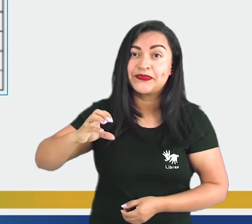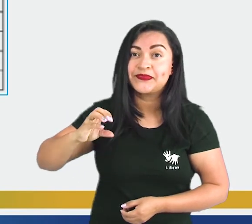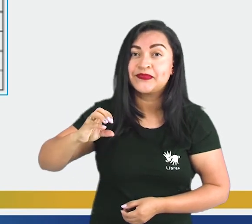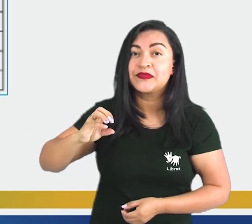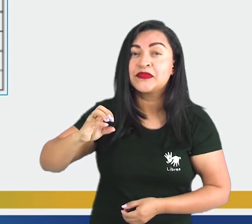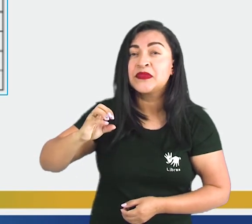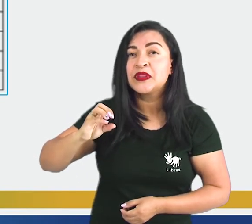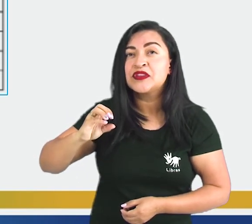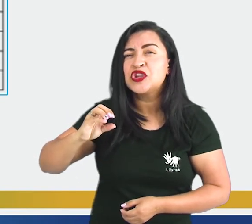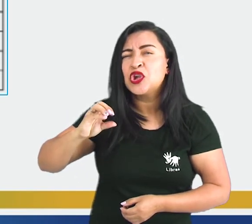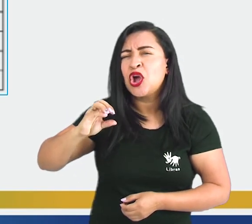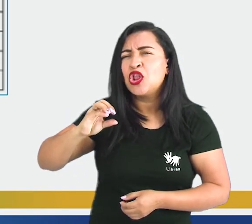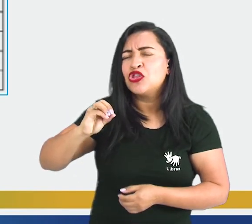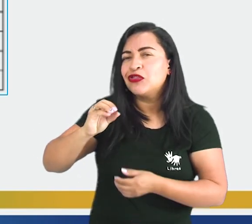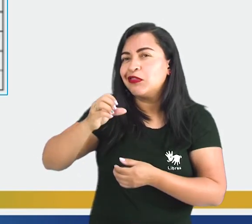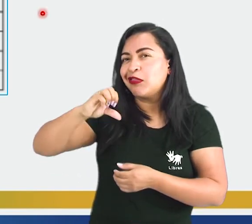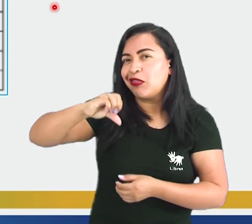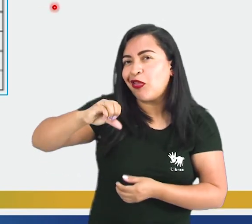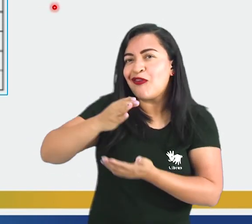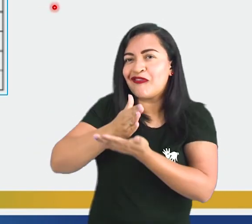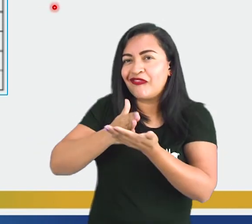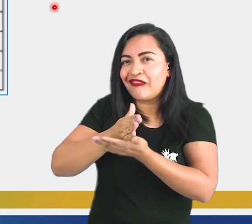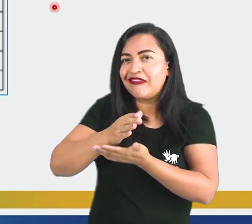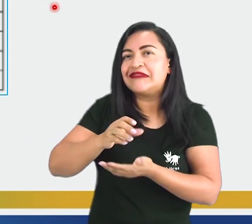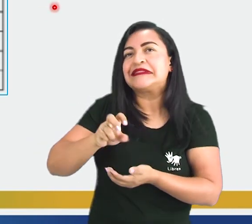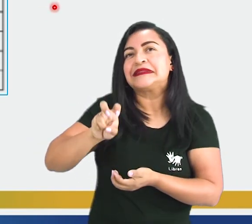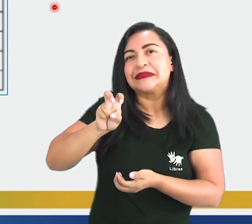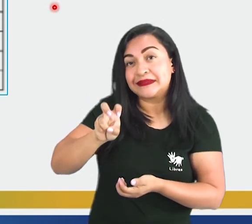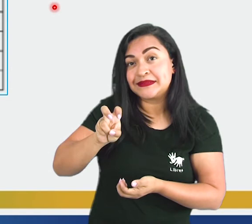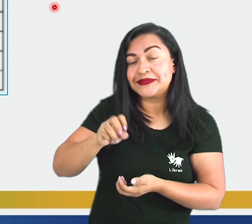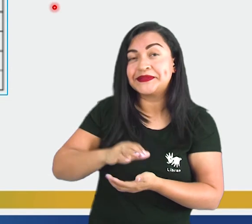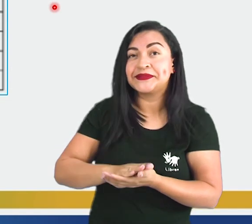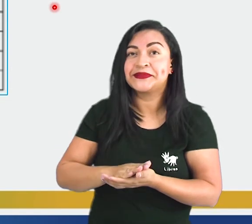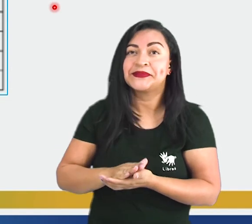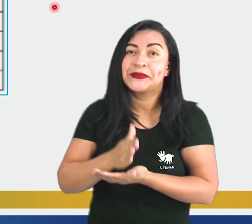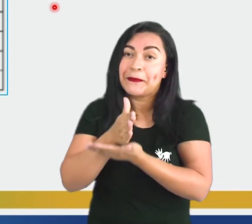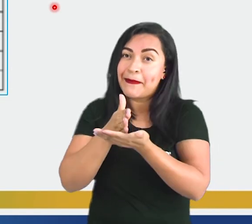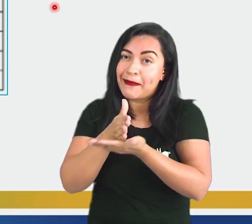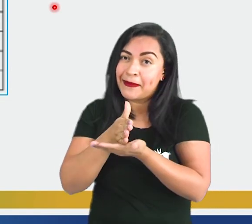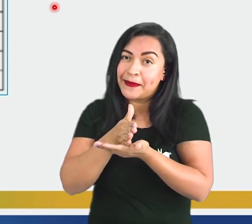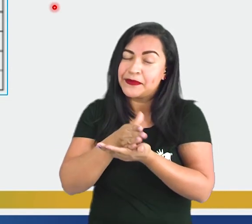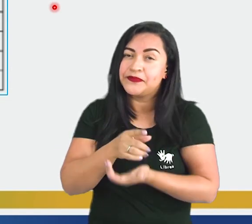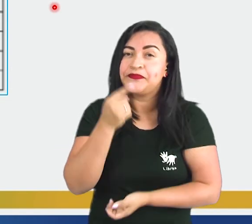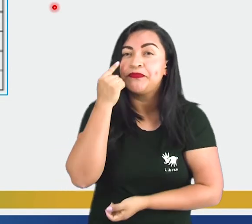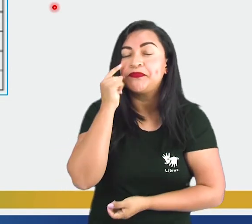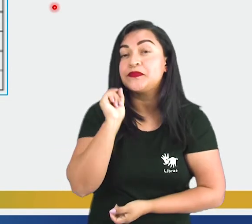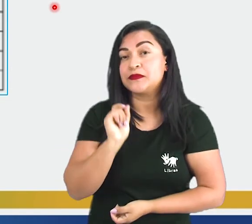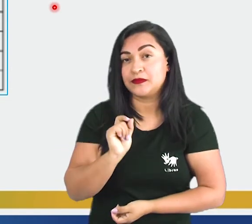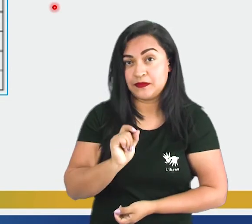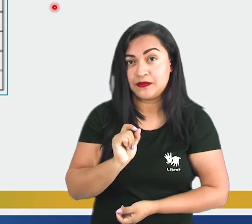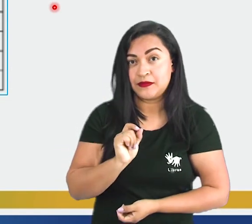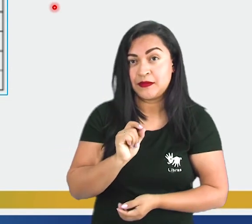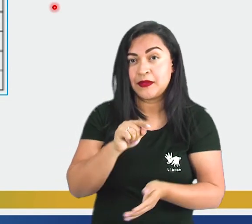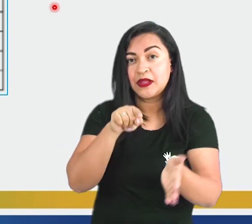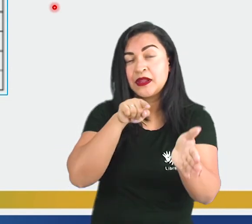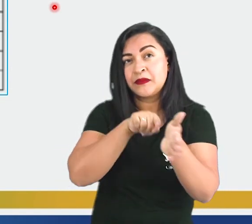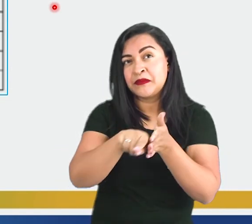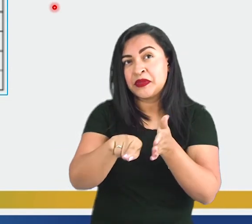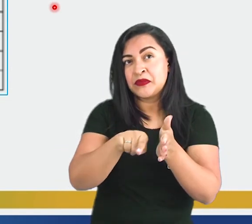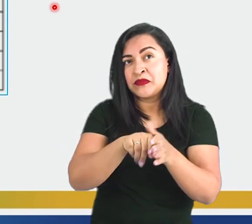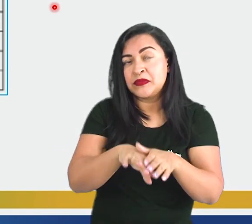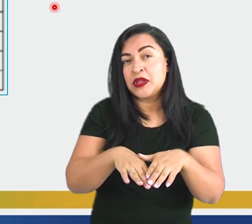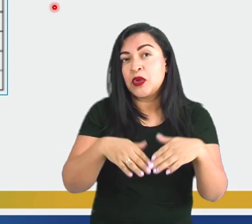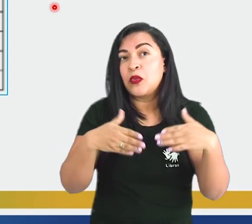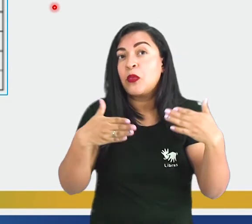uma metade. Então, nós temos 9 quadradinhos e meio. Observe que a pergunta da questão é: